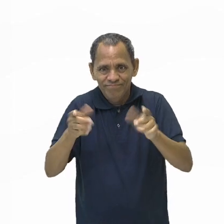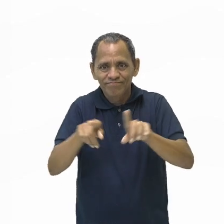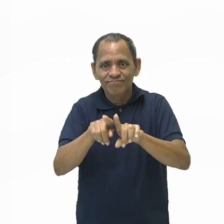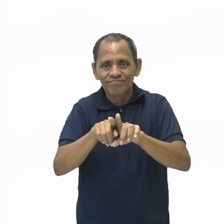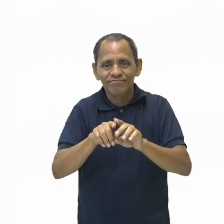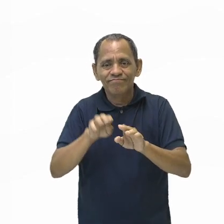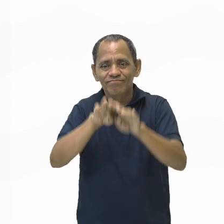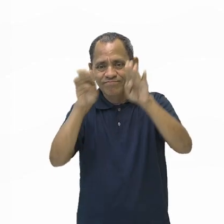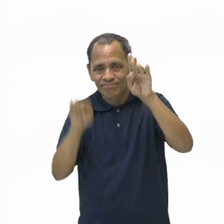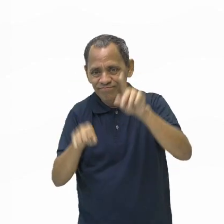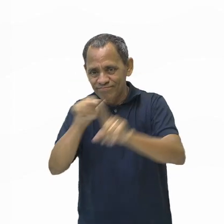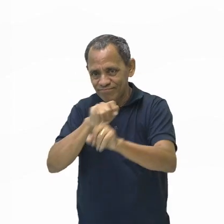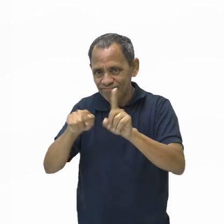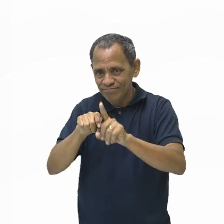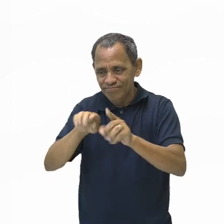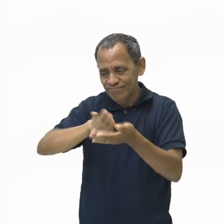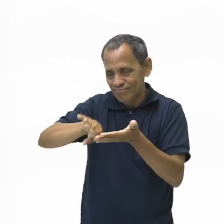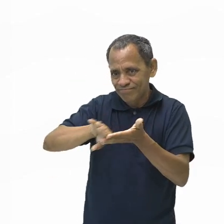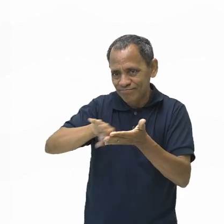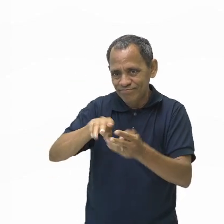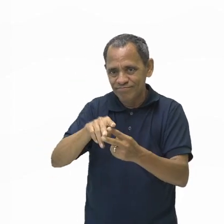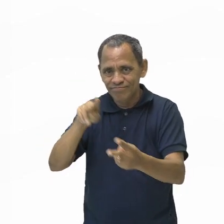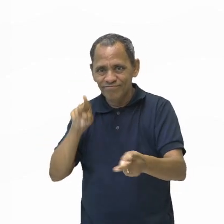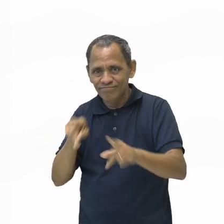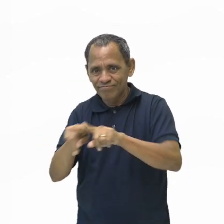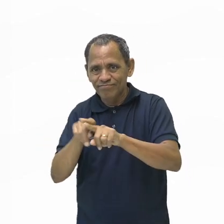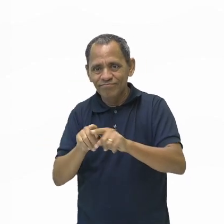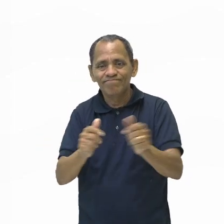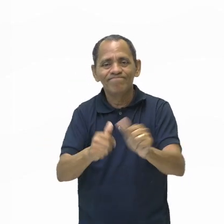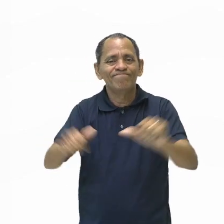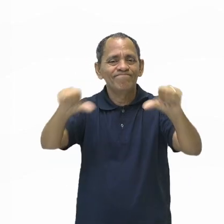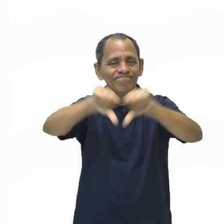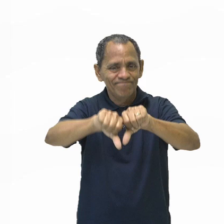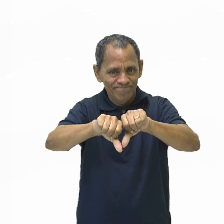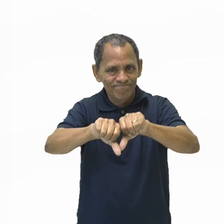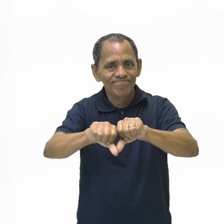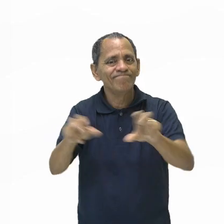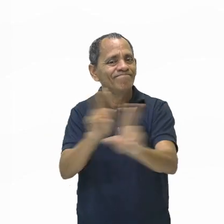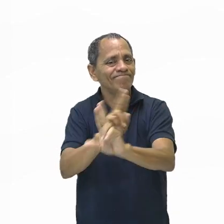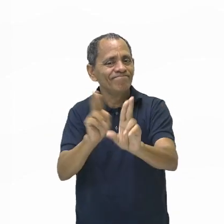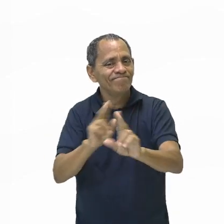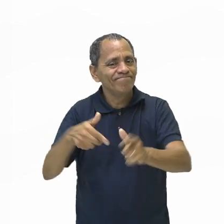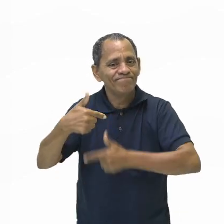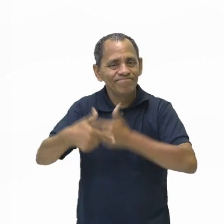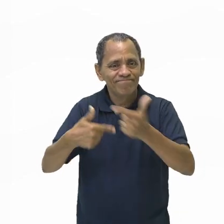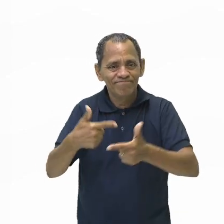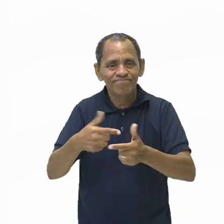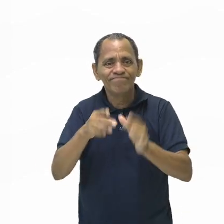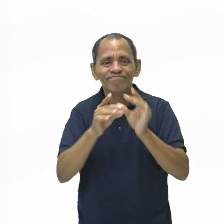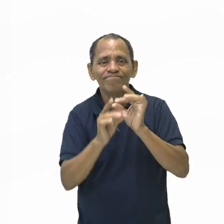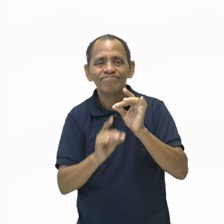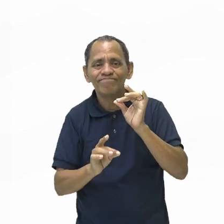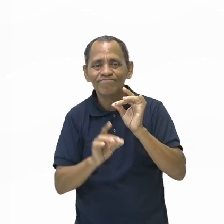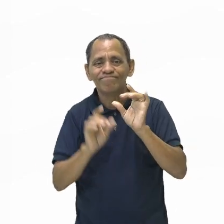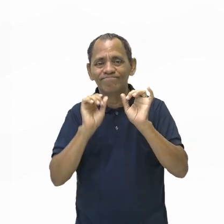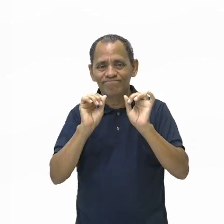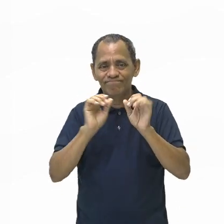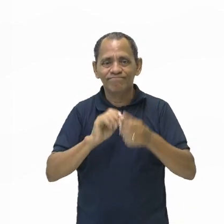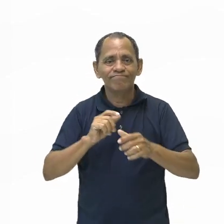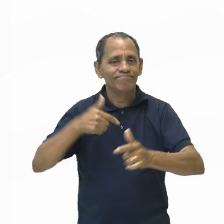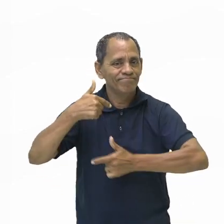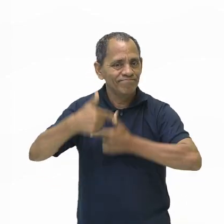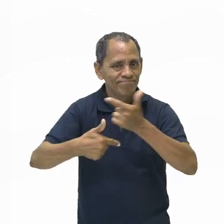desigualdade social, exclusão digital e precarização das relações de trabalho. E essa aula tem como